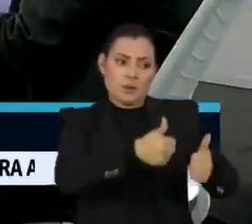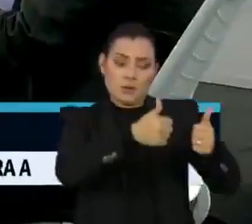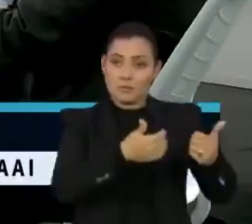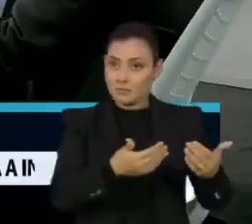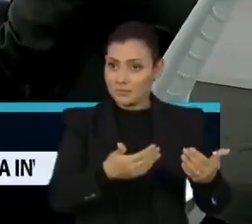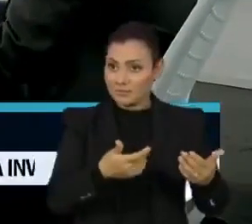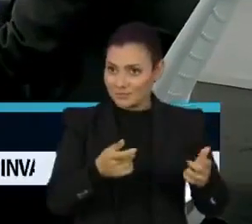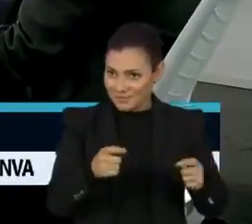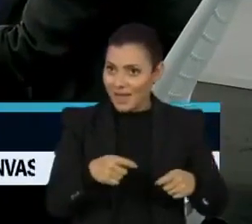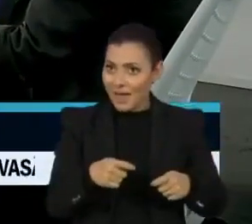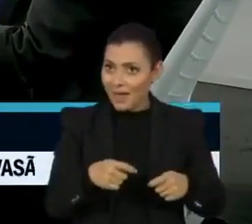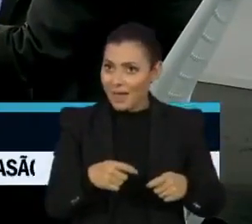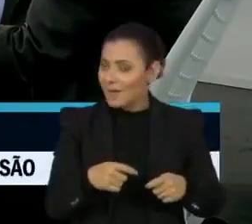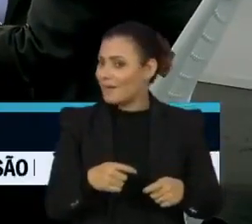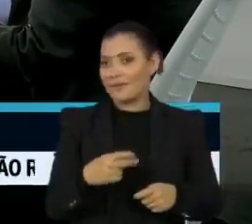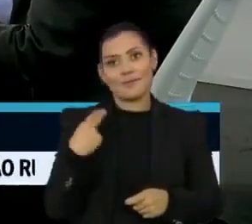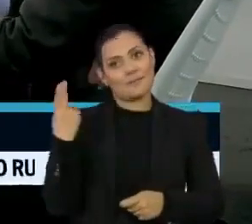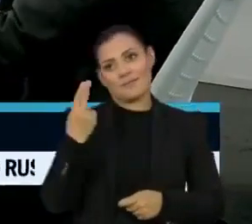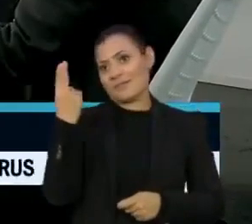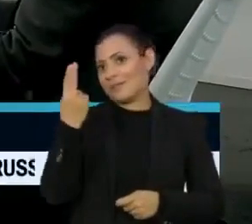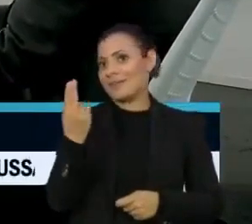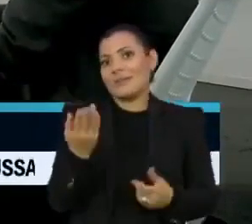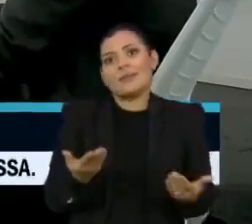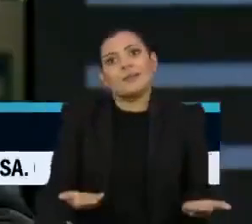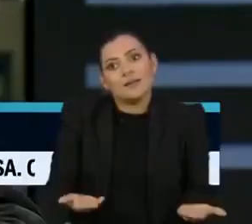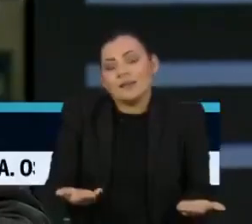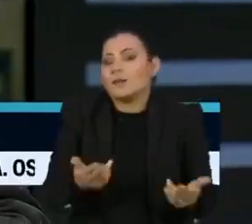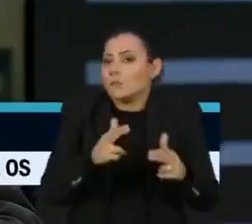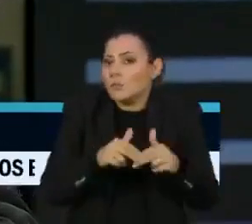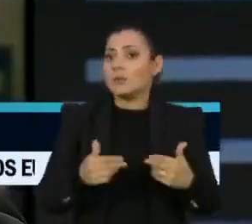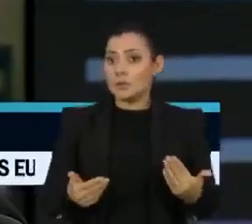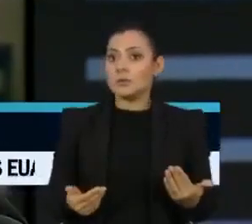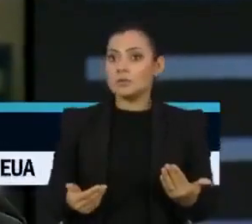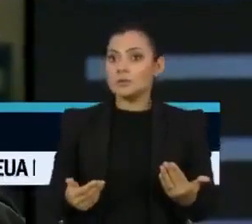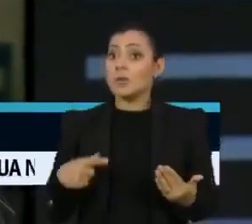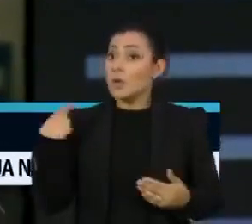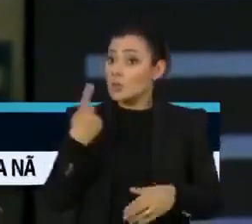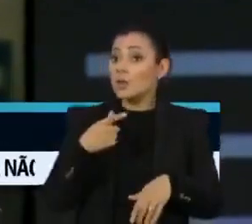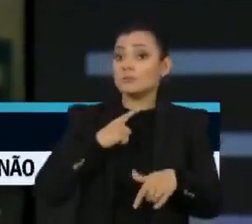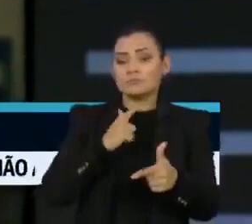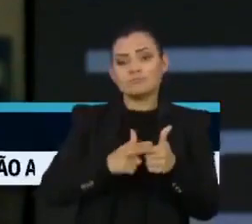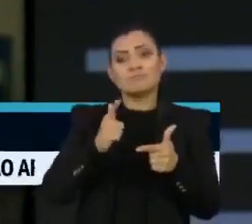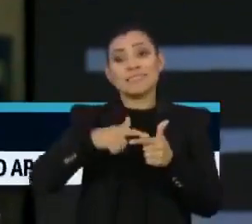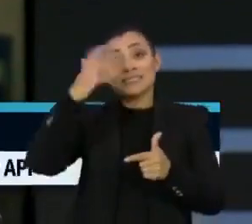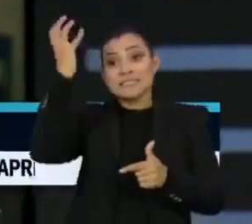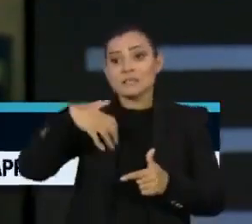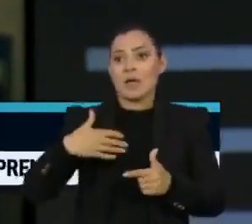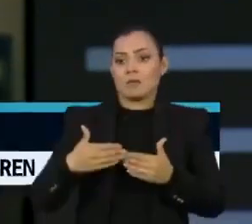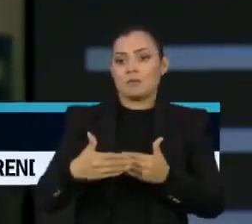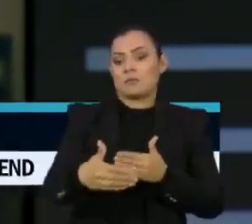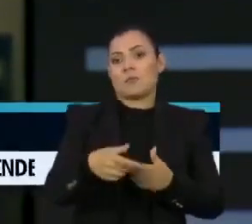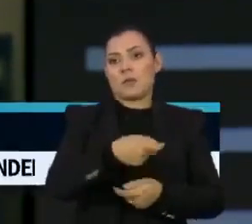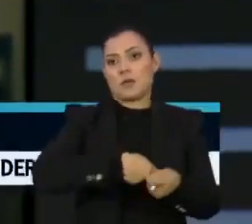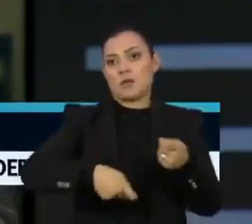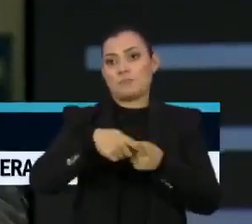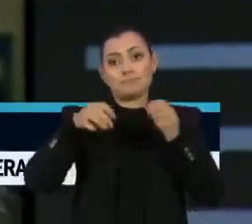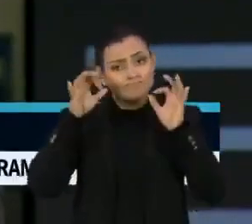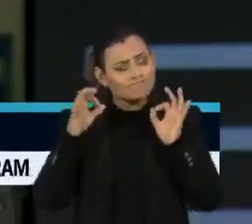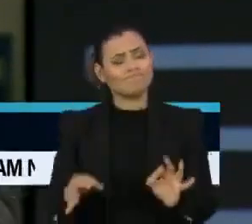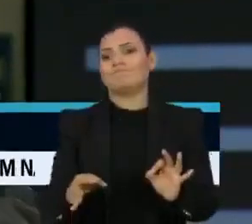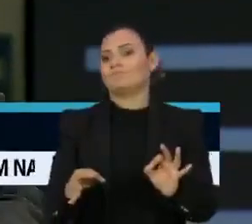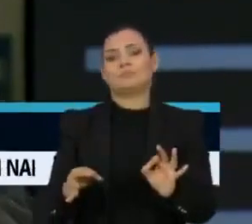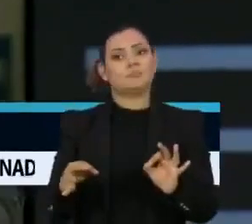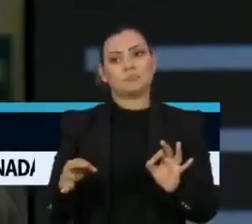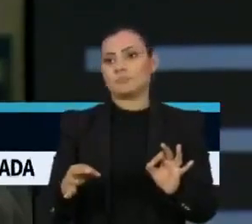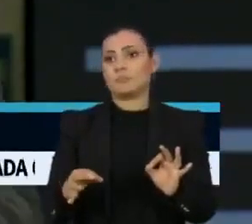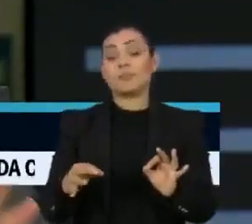muda a agenda dessa dessa parte da população se altera Então você nós temos um problema para gerir do ponto de vista econômico Sem dúvida